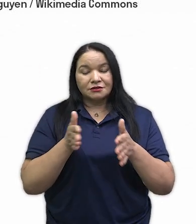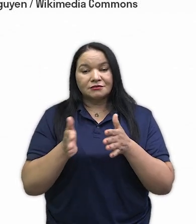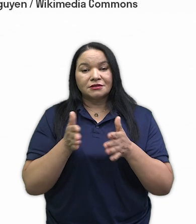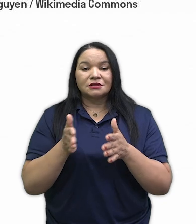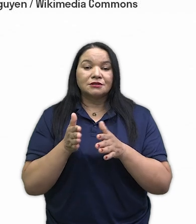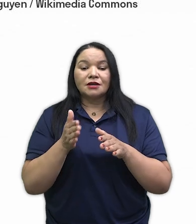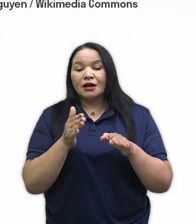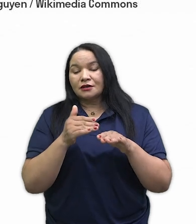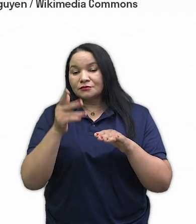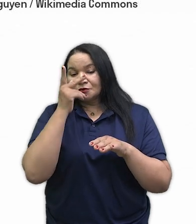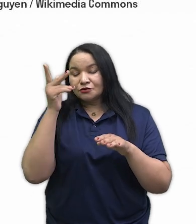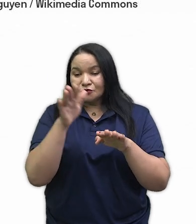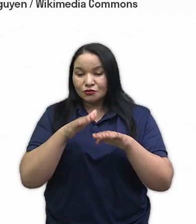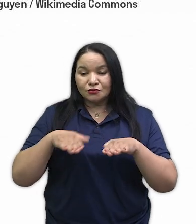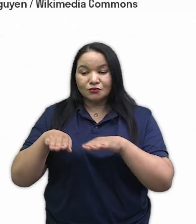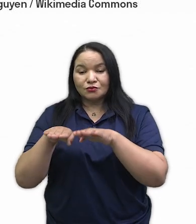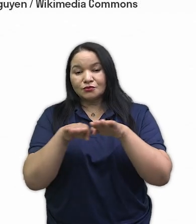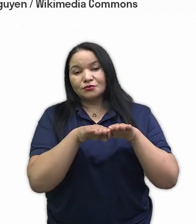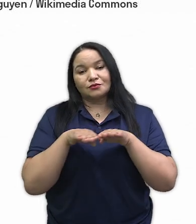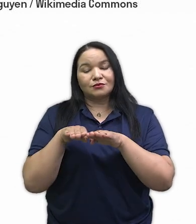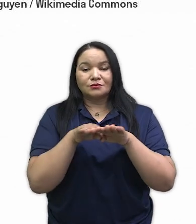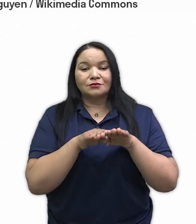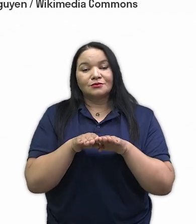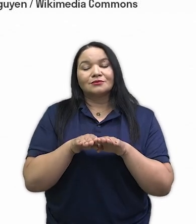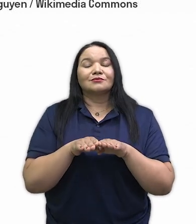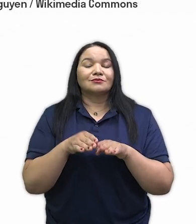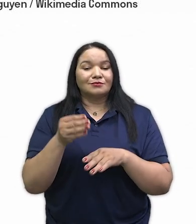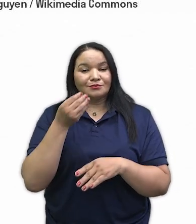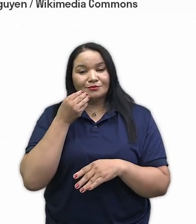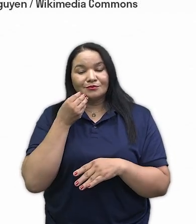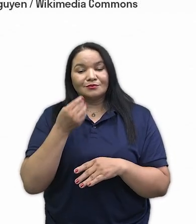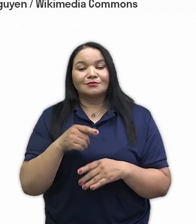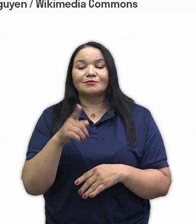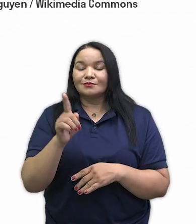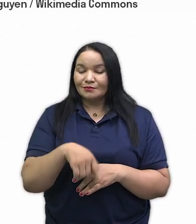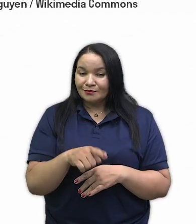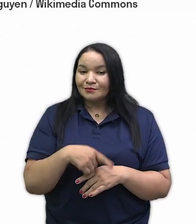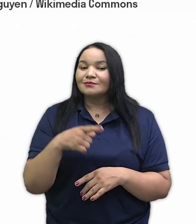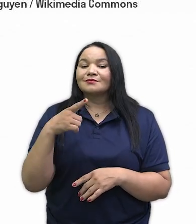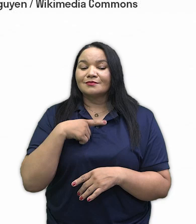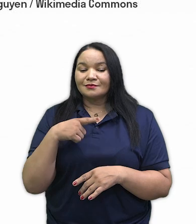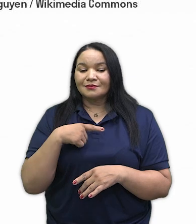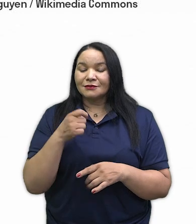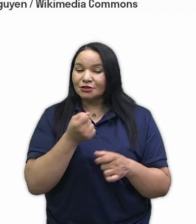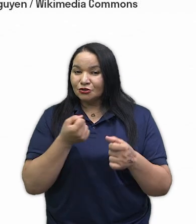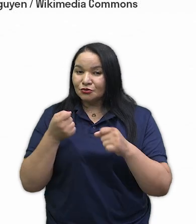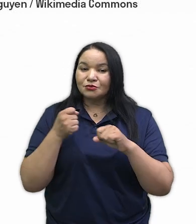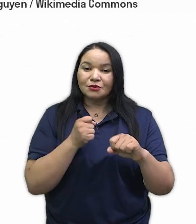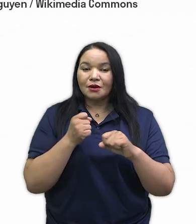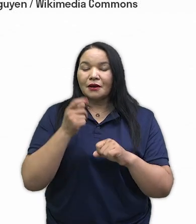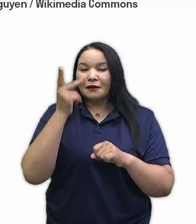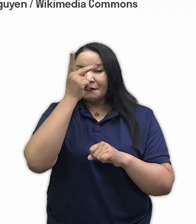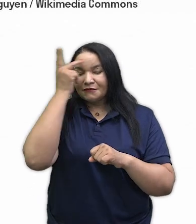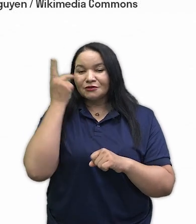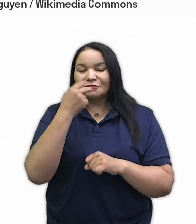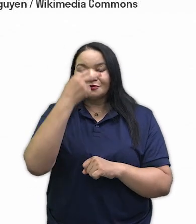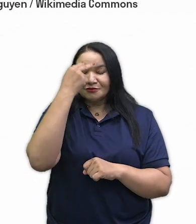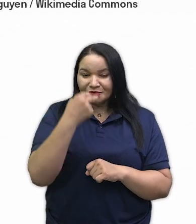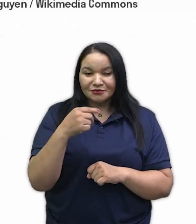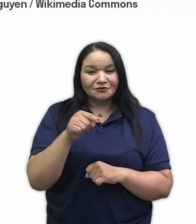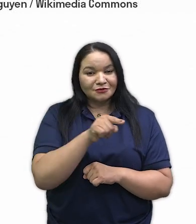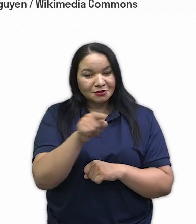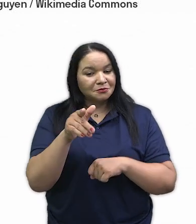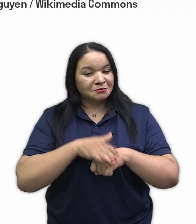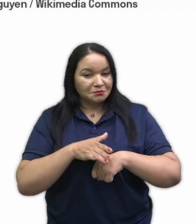promovendo igualdade de oportunidade. Gente, existe judô para deficientes visuais.